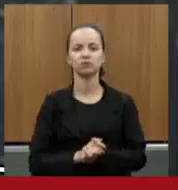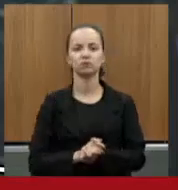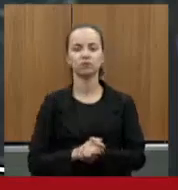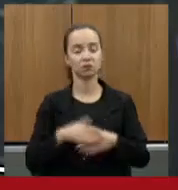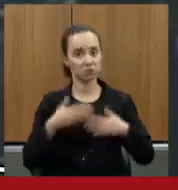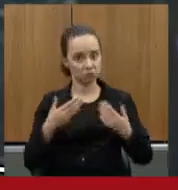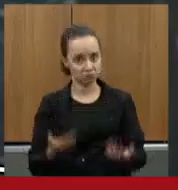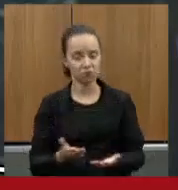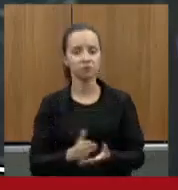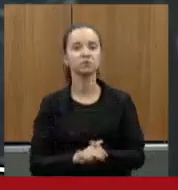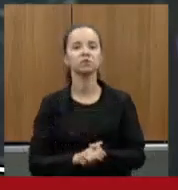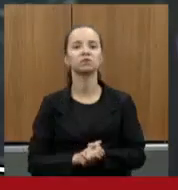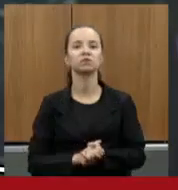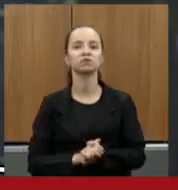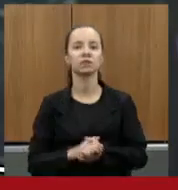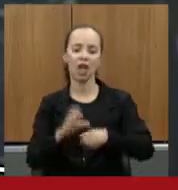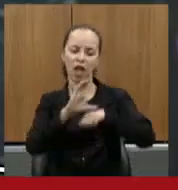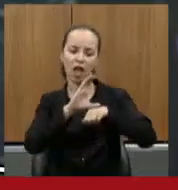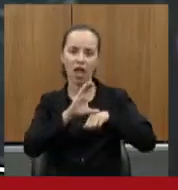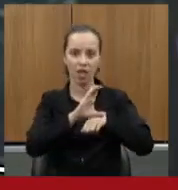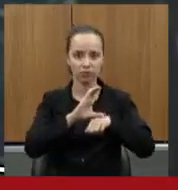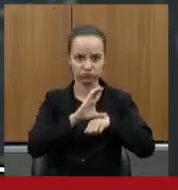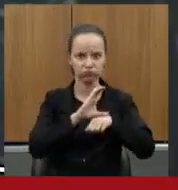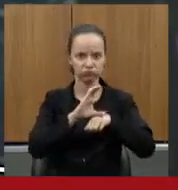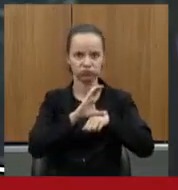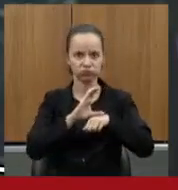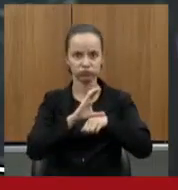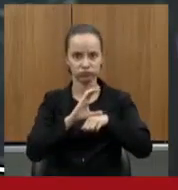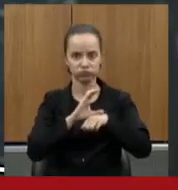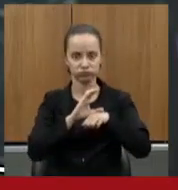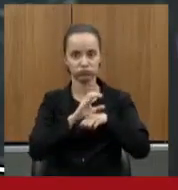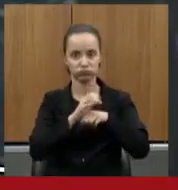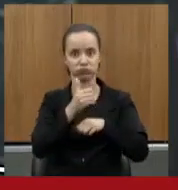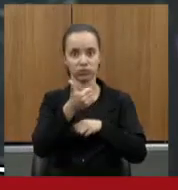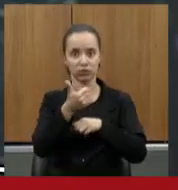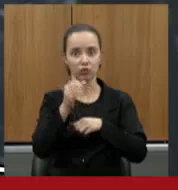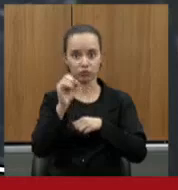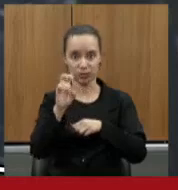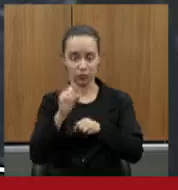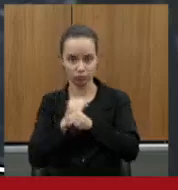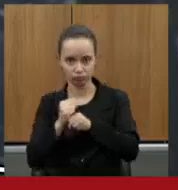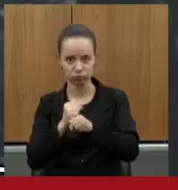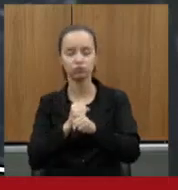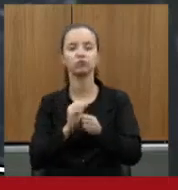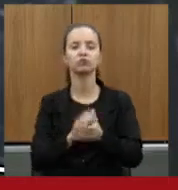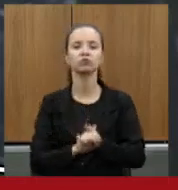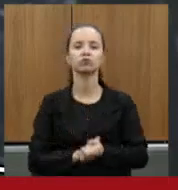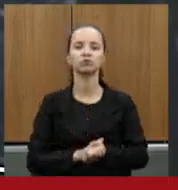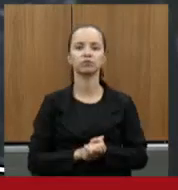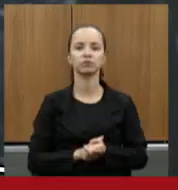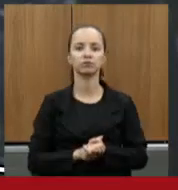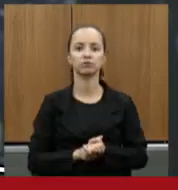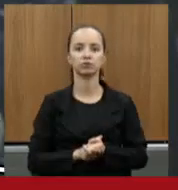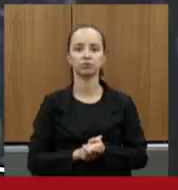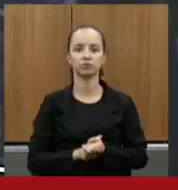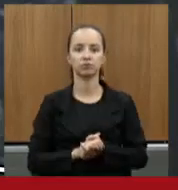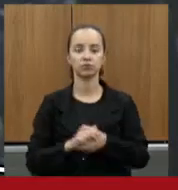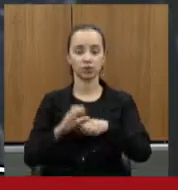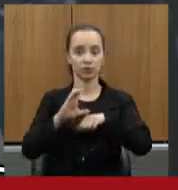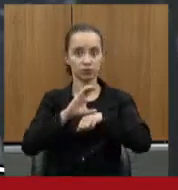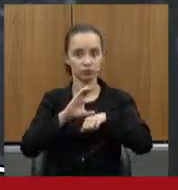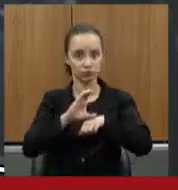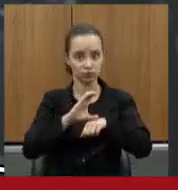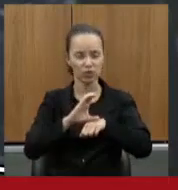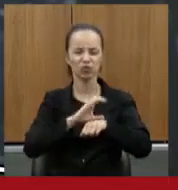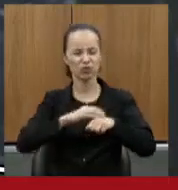que essa Constituição, que vigorou 65 anos, Tá. Essa Constituição que durou 5 anos